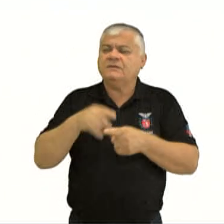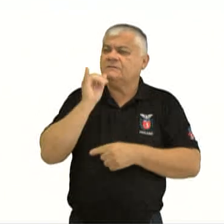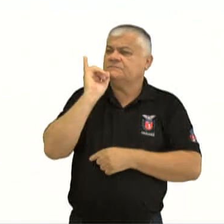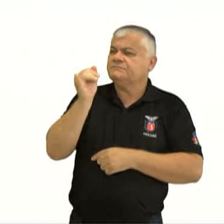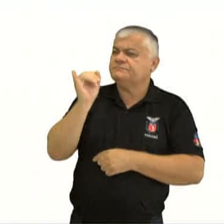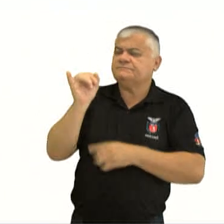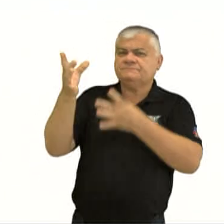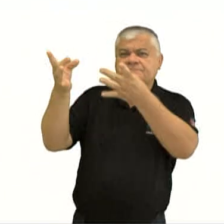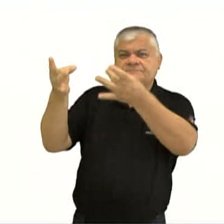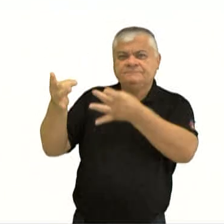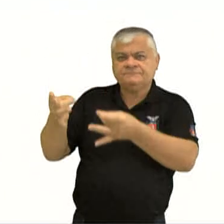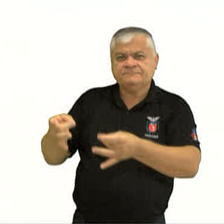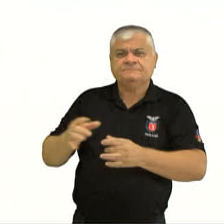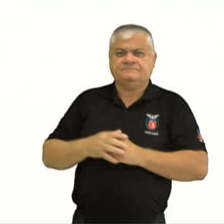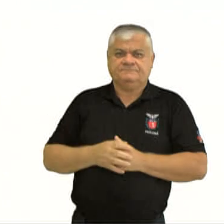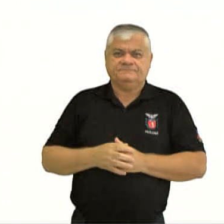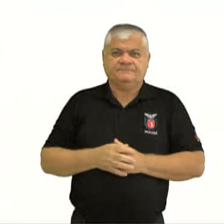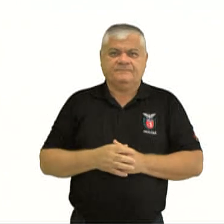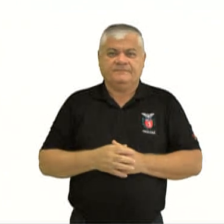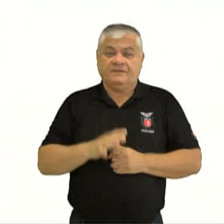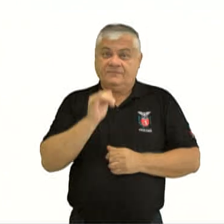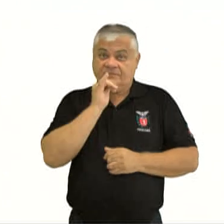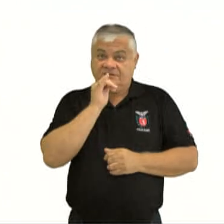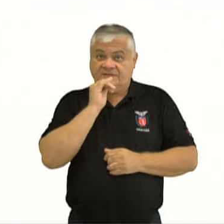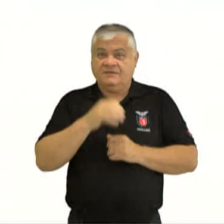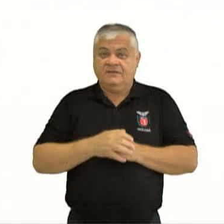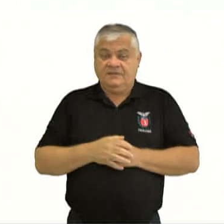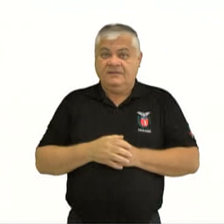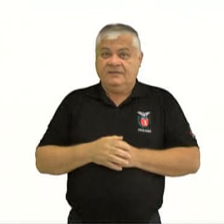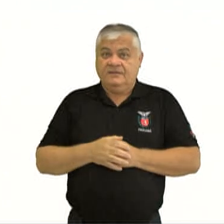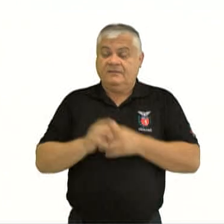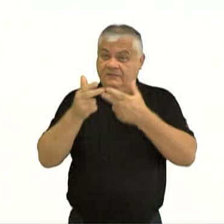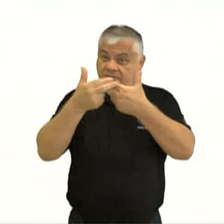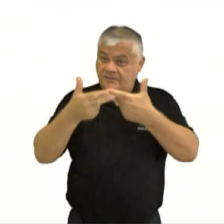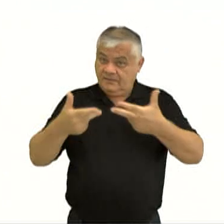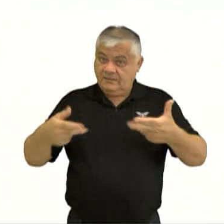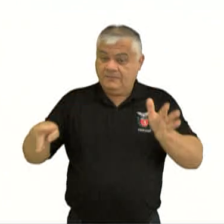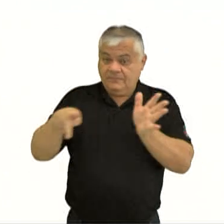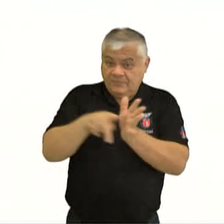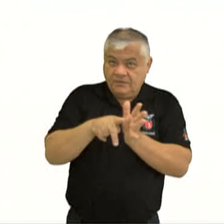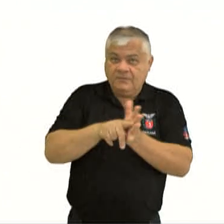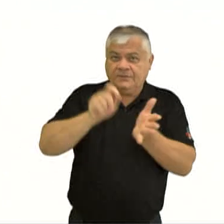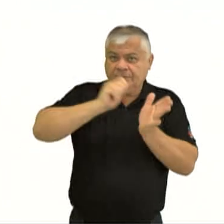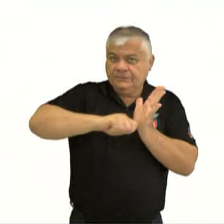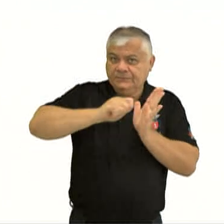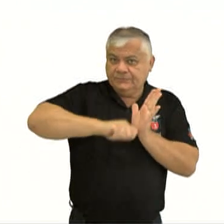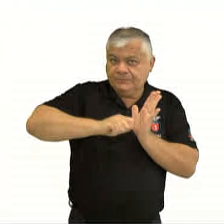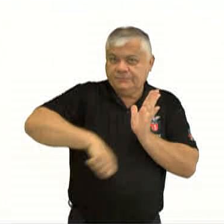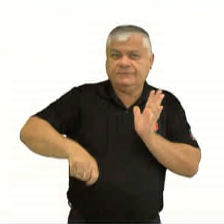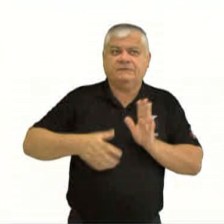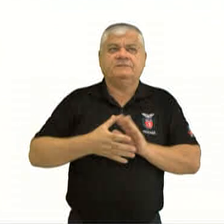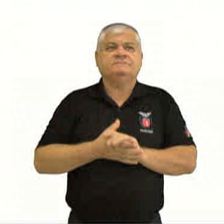pertence ao gênero narrativo. Então, colocando aqui, ó, elementos da narrativa. Percebeu?